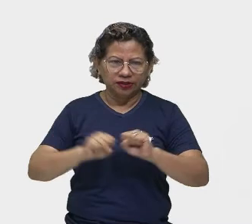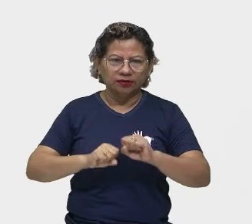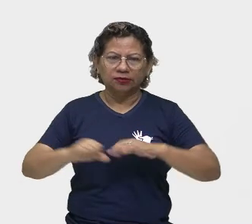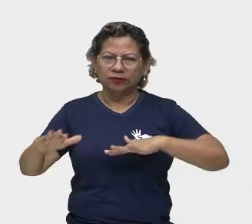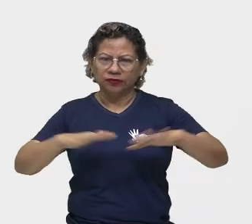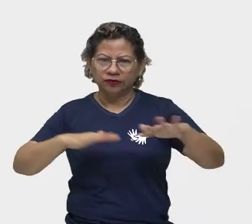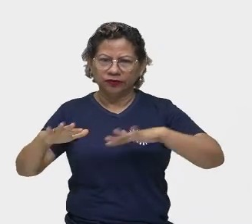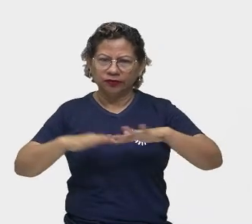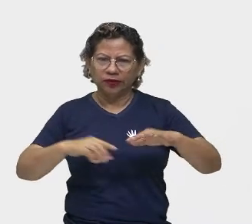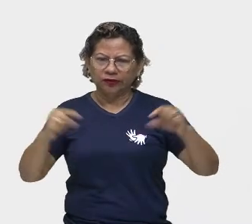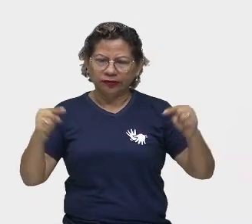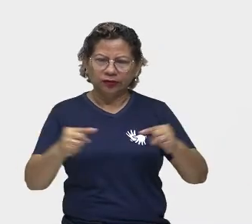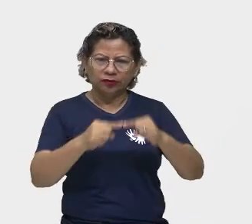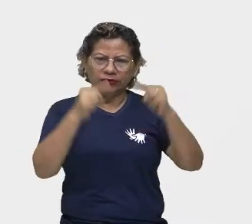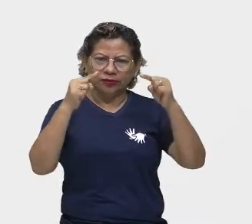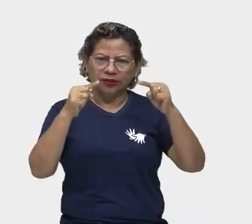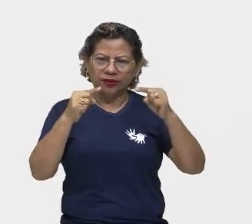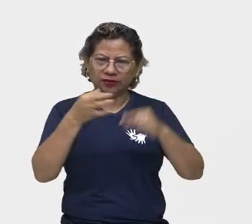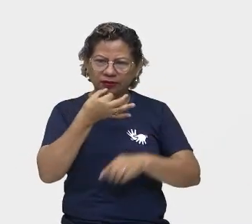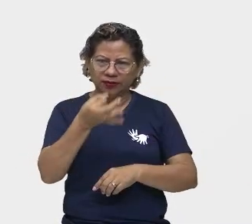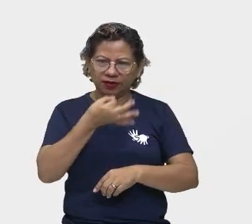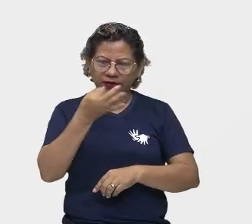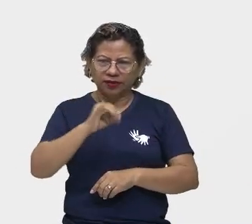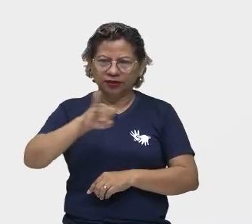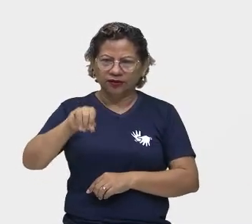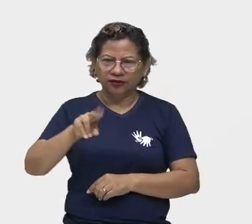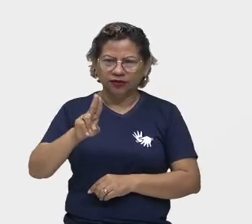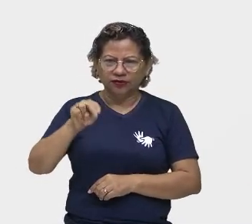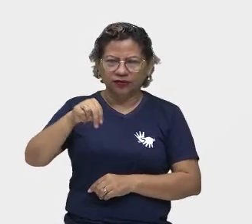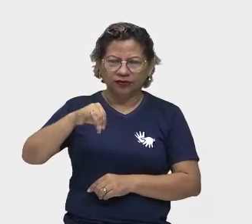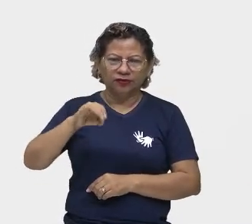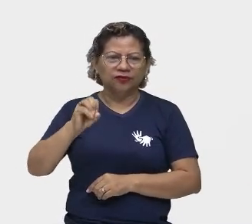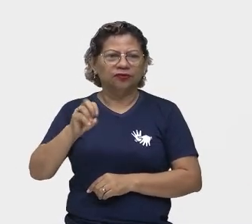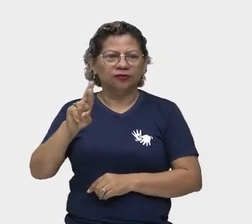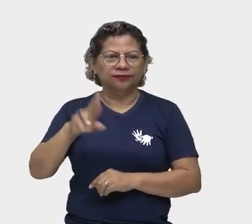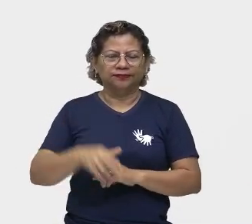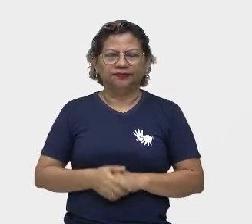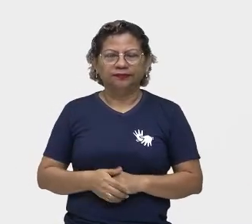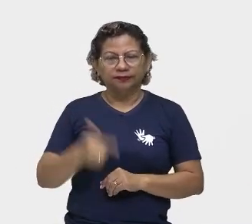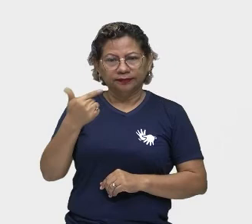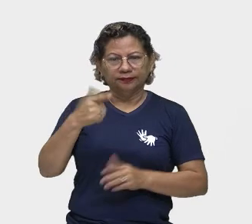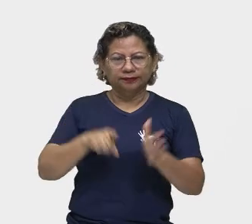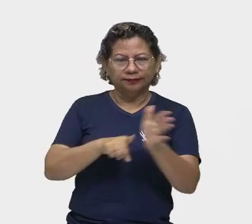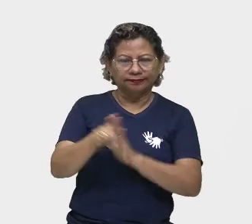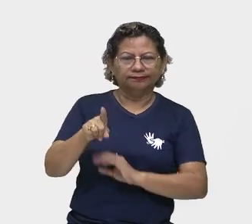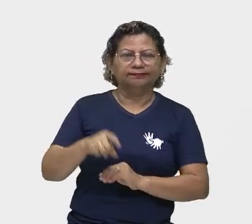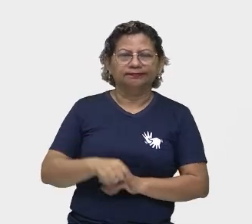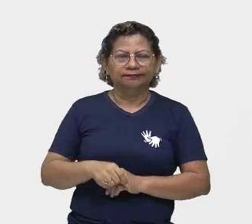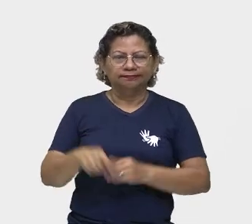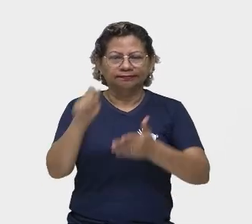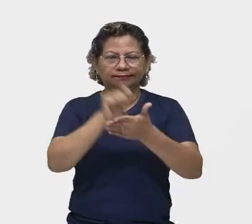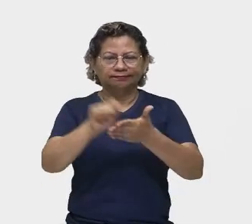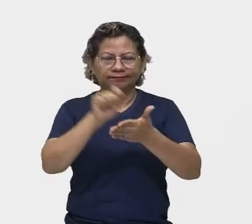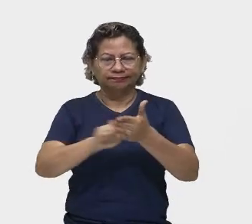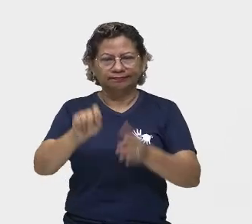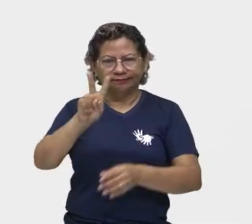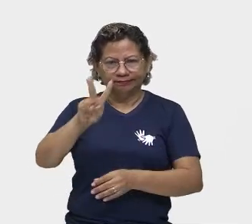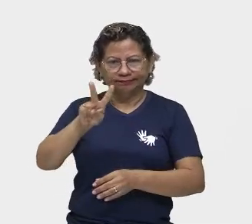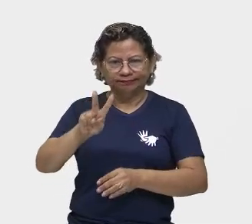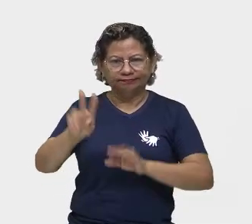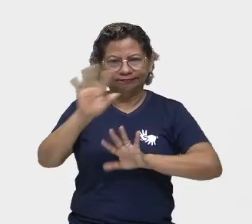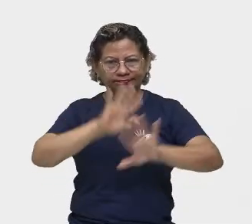concorda com Junior justifique e a questão dois é escreva dois cuidados que devemos ter com o nosso sistema